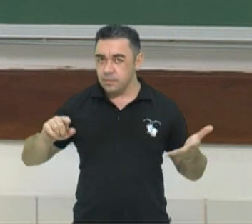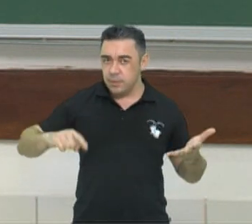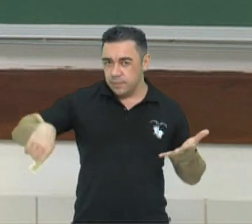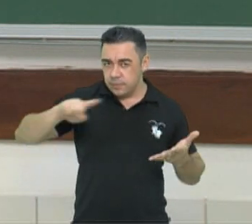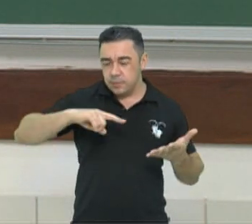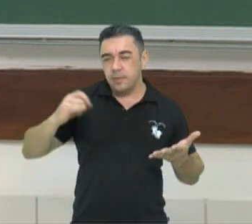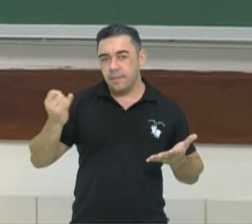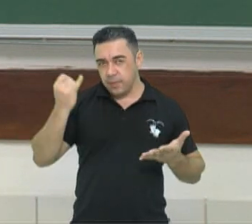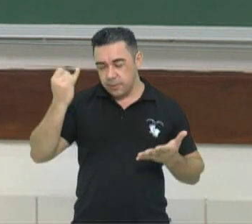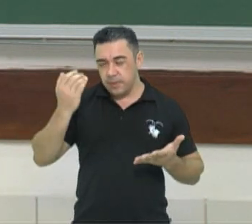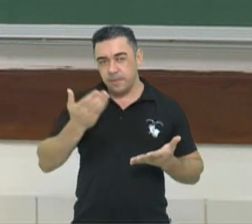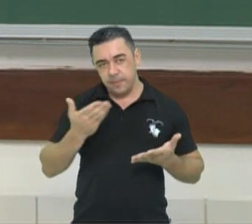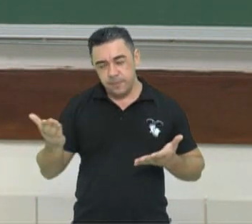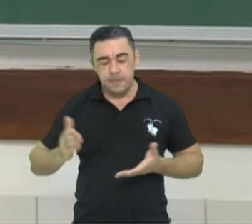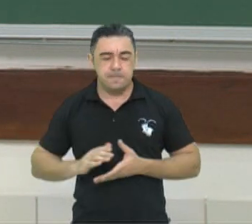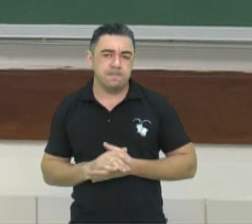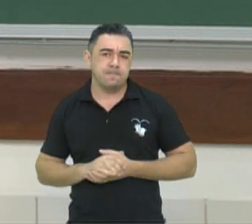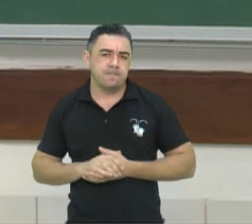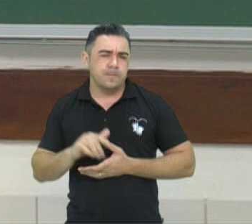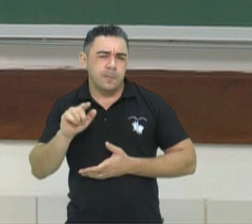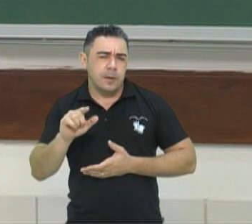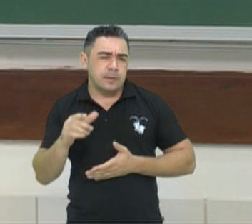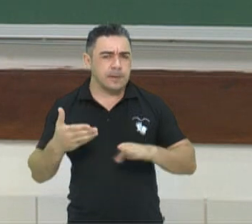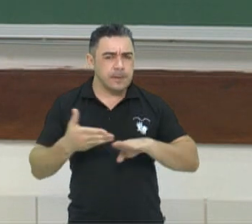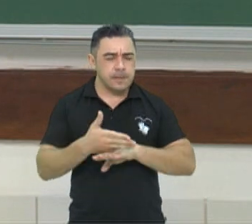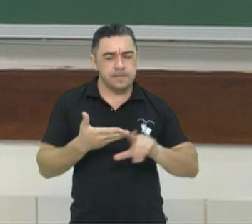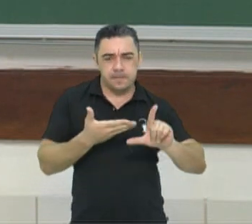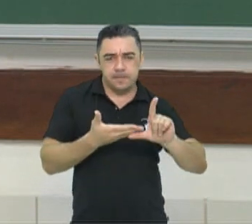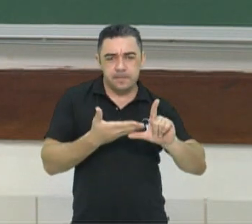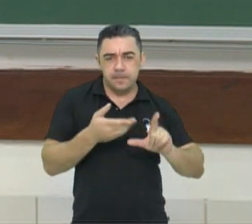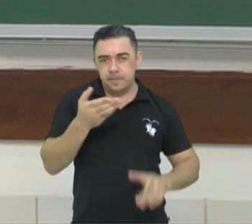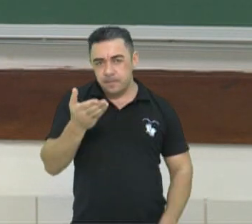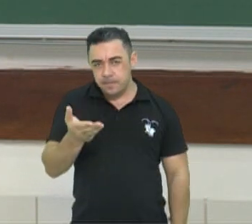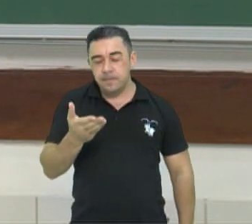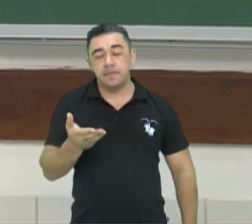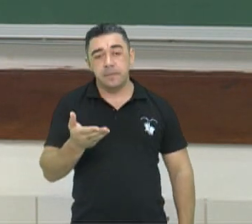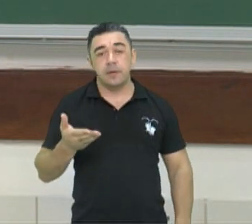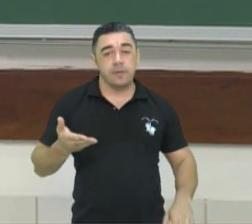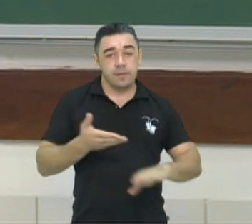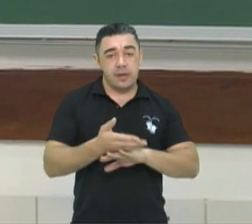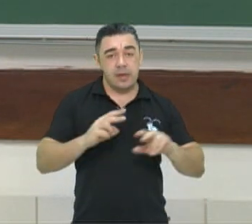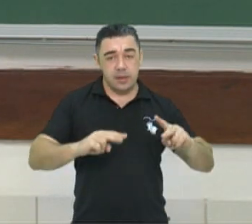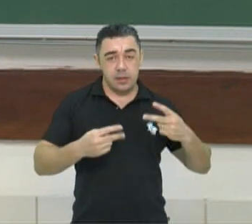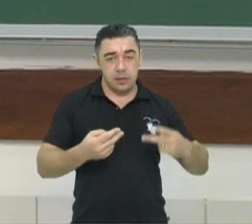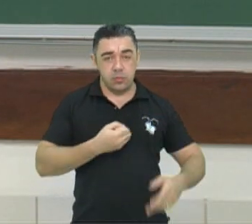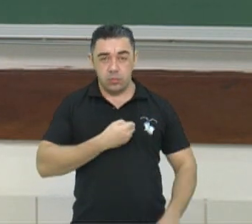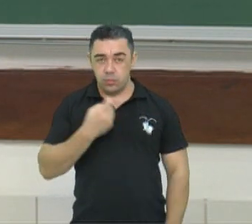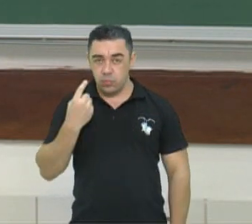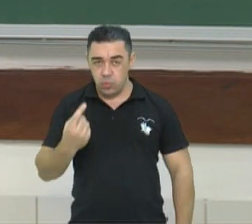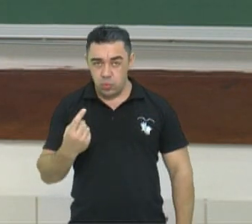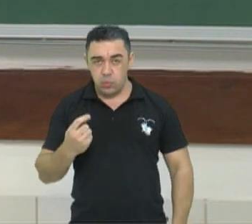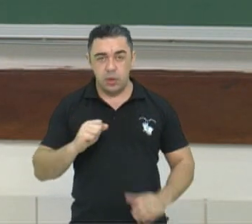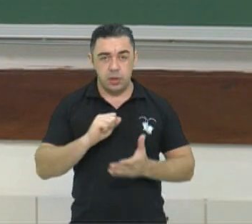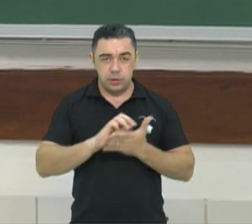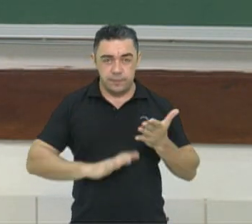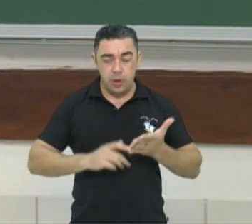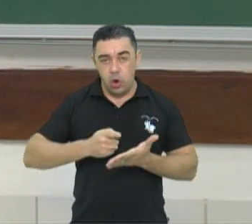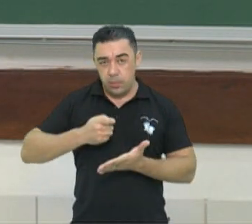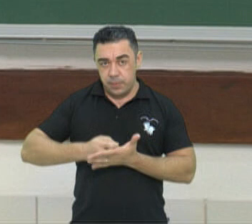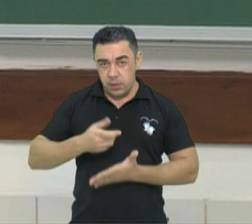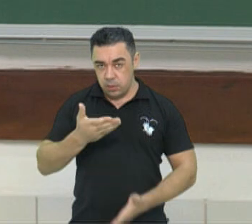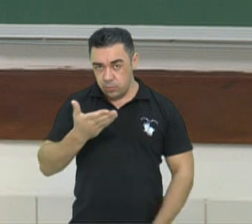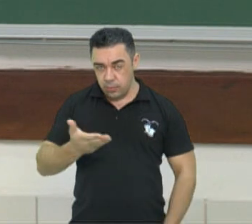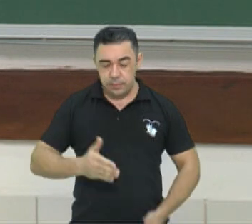super importantes para você. Você que acessa o Google Classroom, vai no link em número 1, atividade